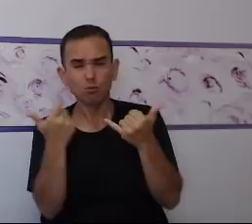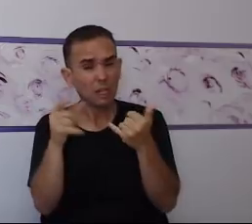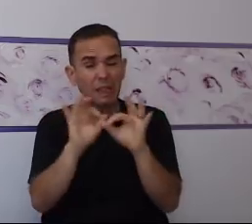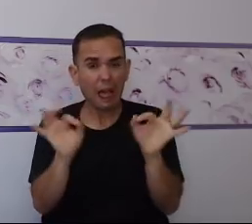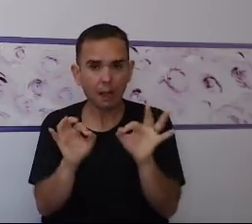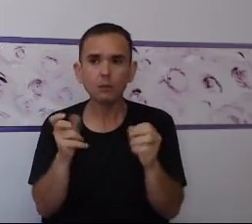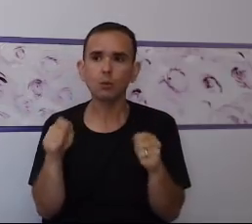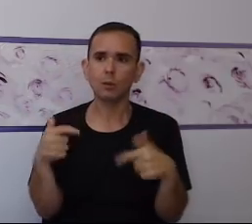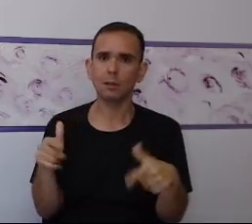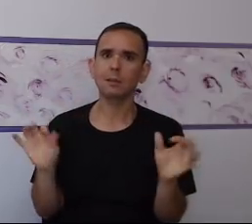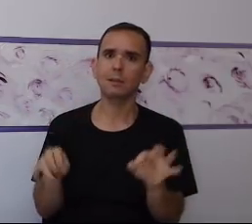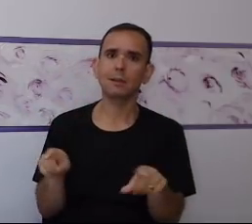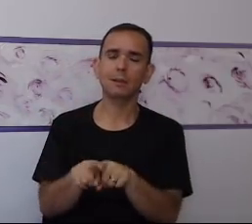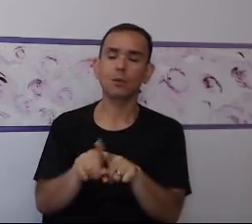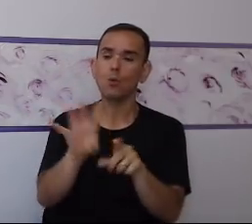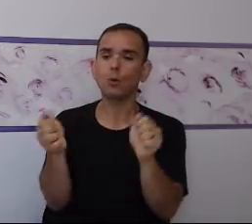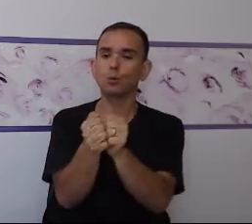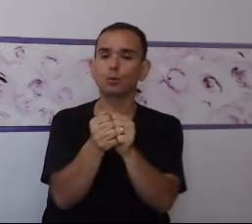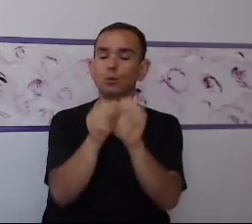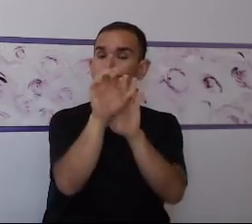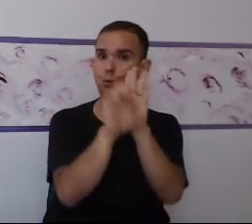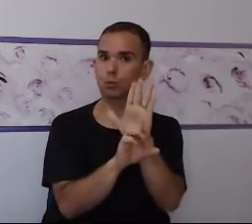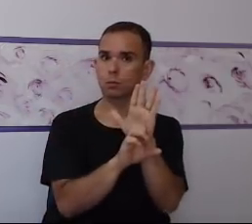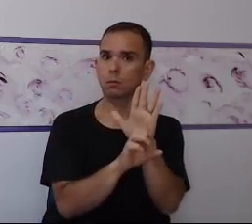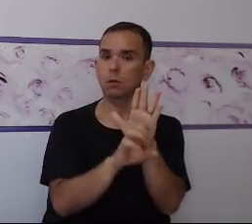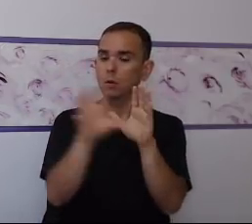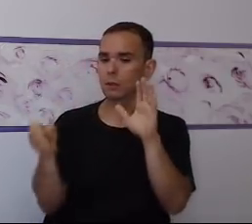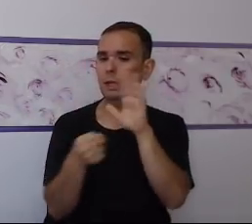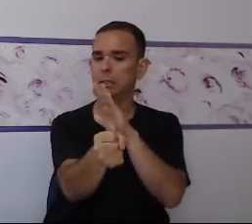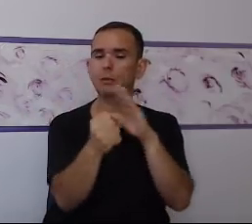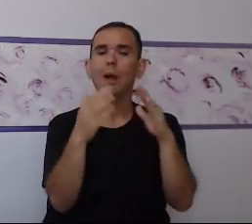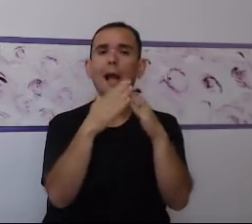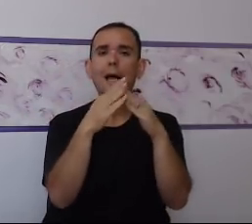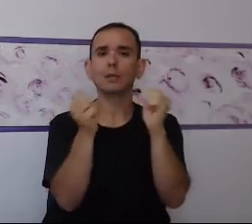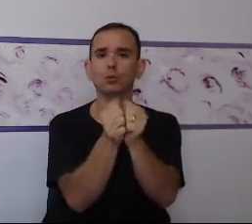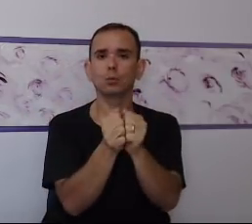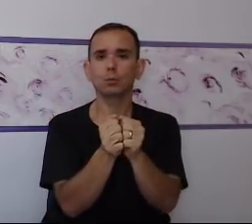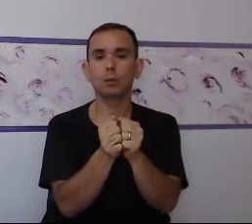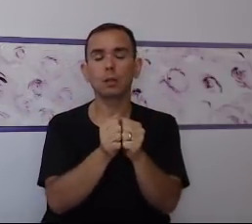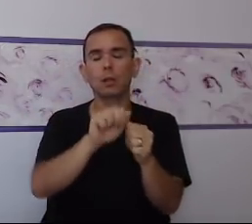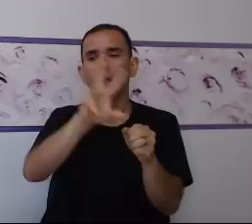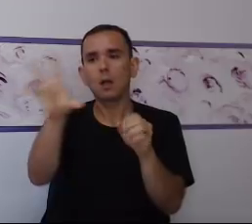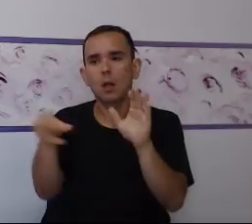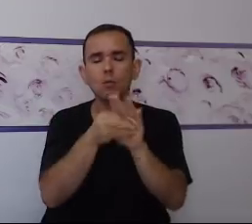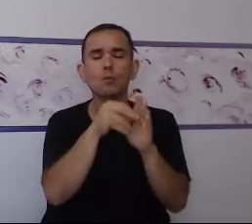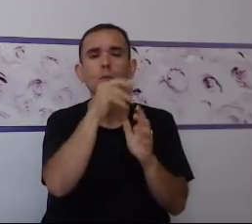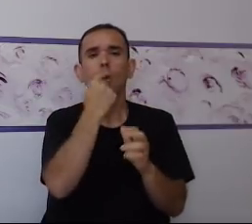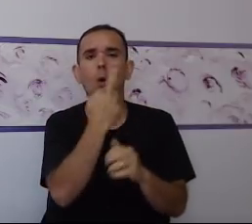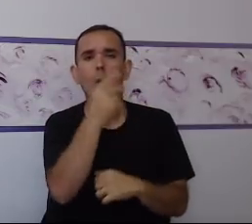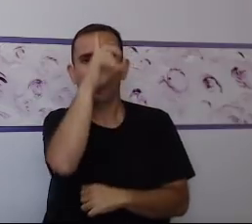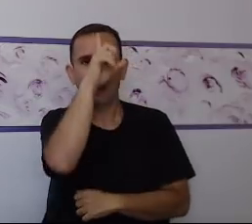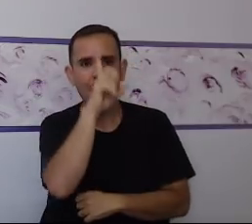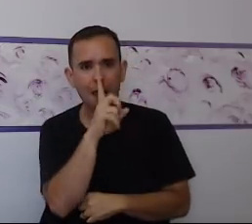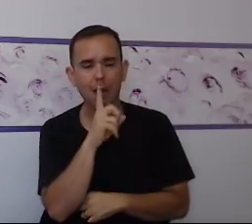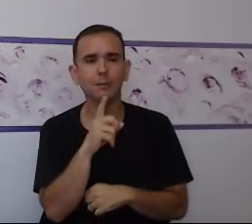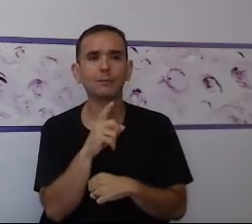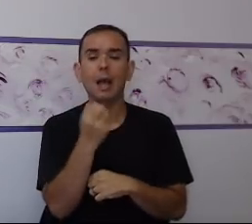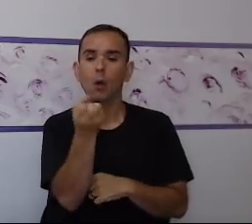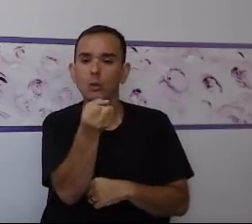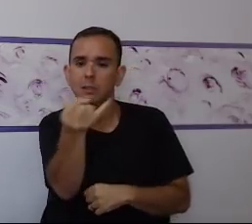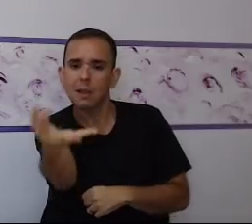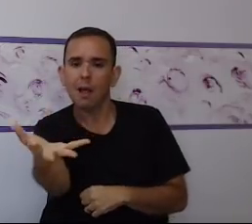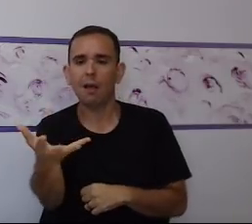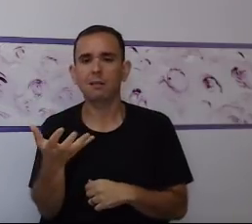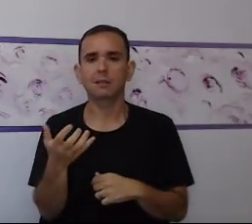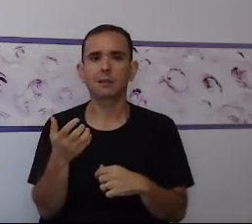Estou trabalhando junto com o currículo, estou trazendo a casa para o contexto, estou retomando a cor amarela, estou retomando a quantidade,